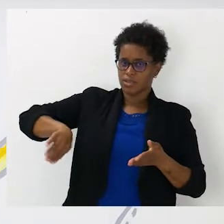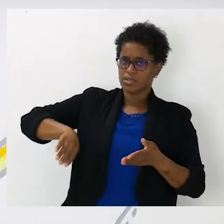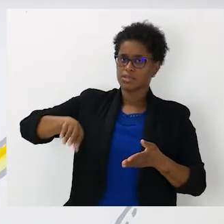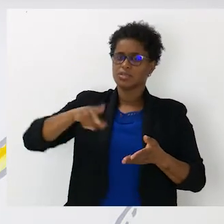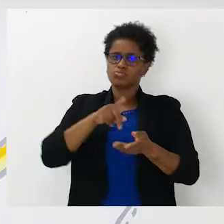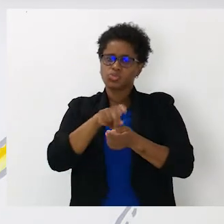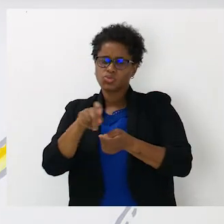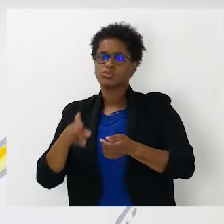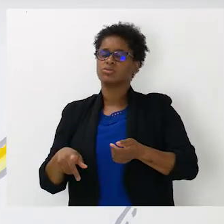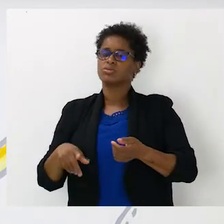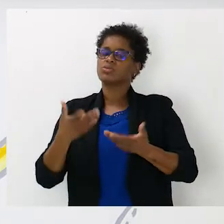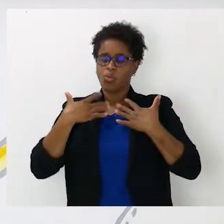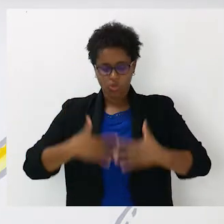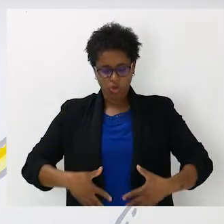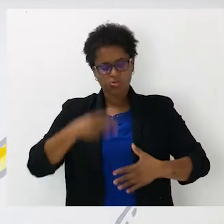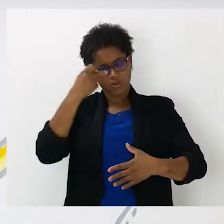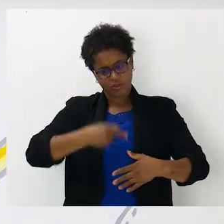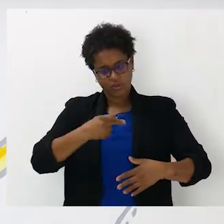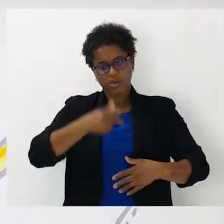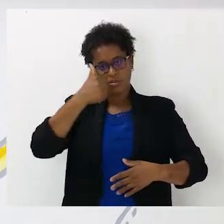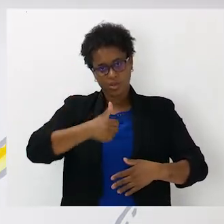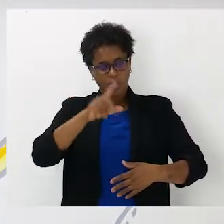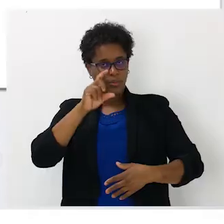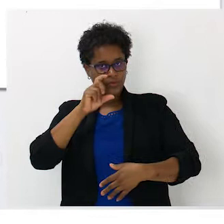corpo mantinha-se melhor preservado.